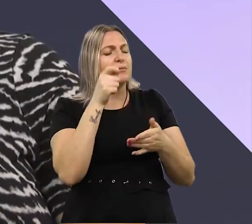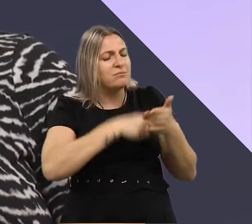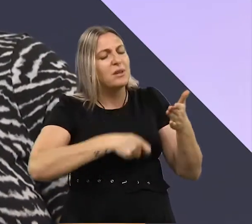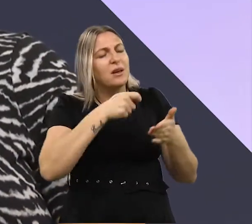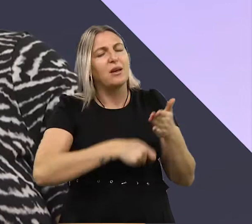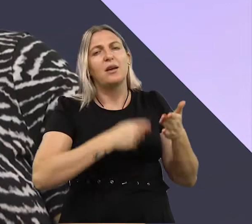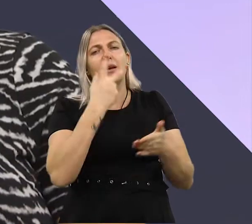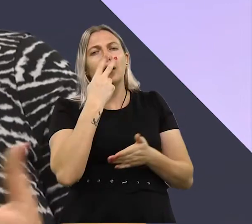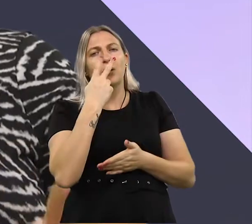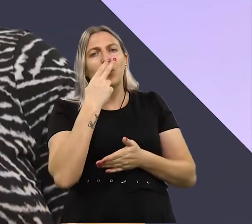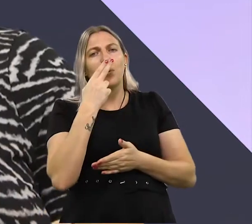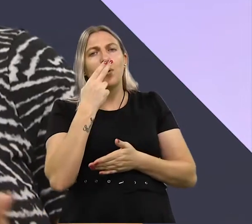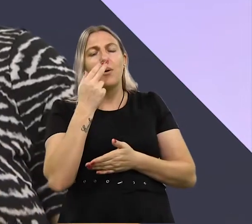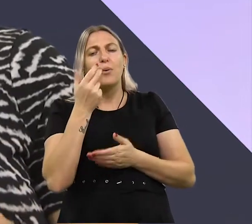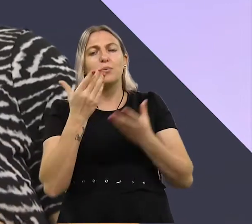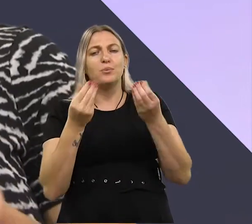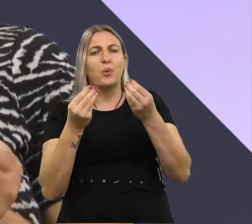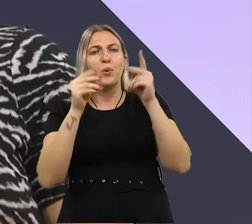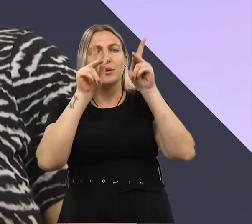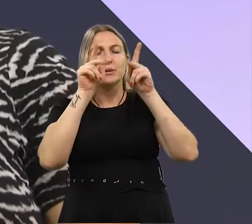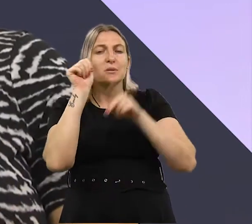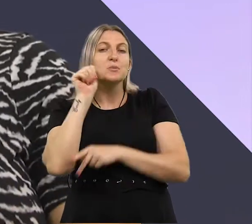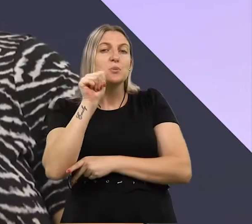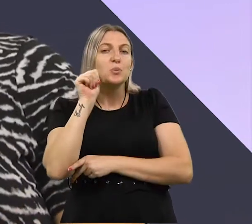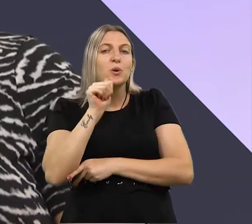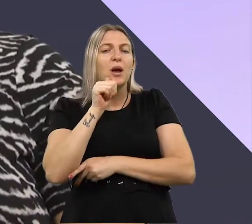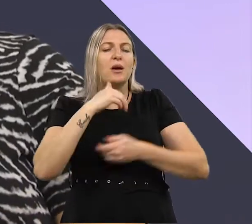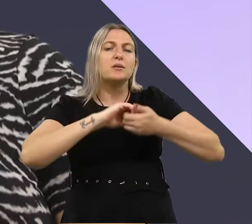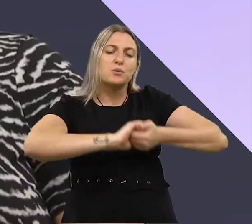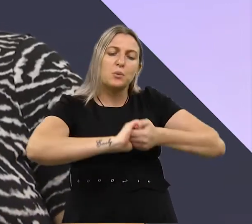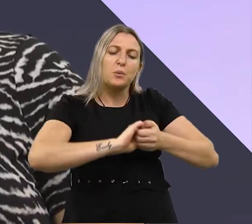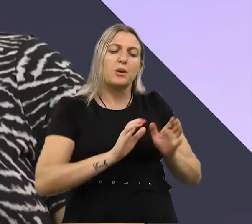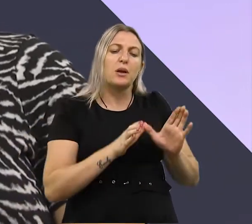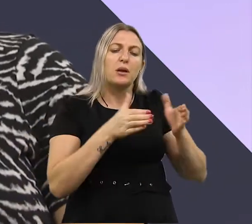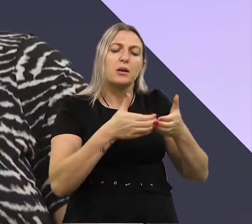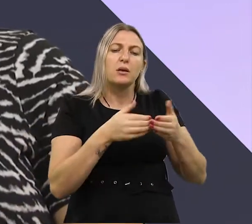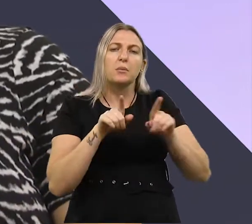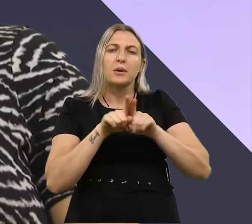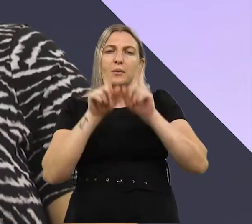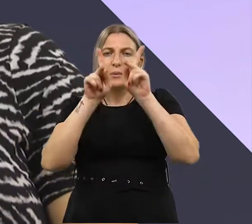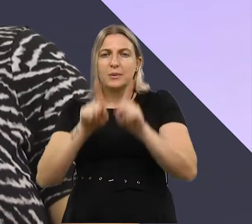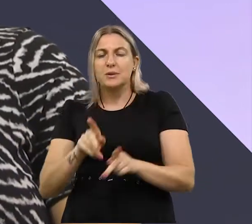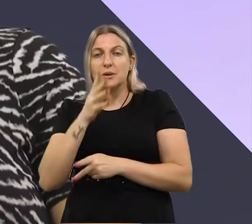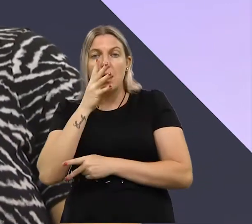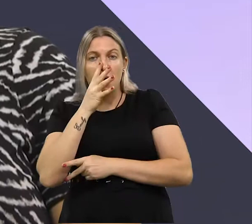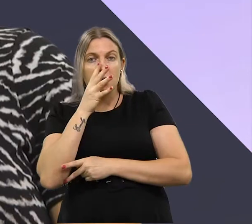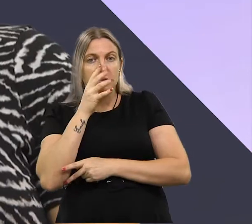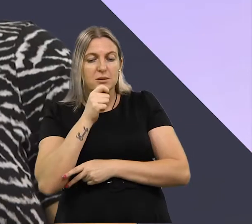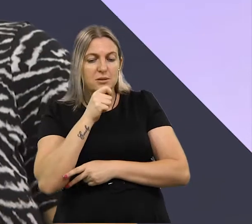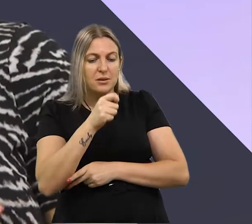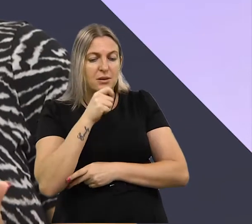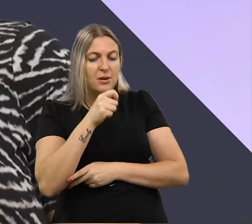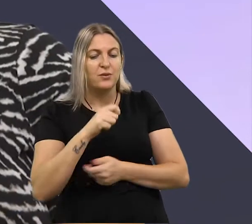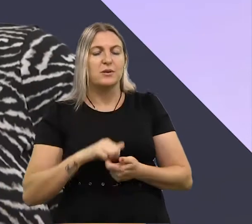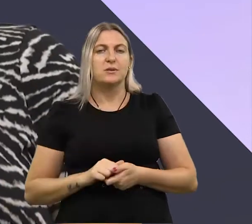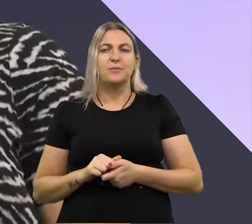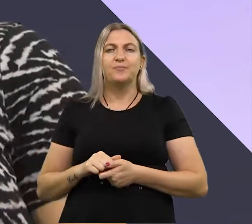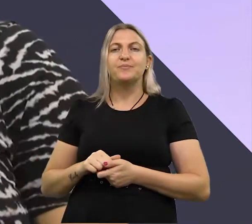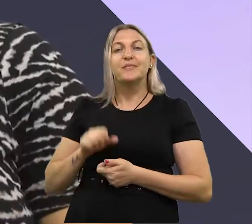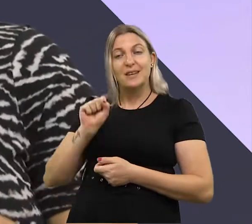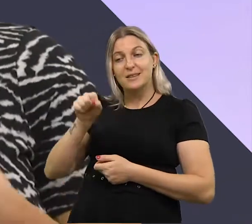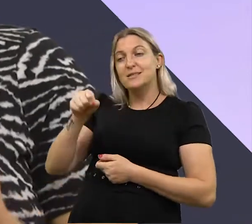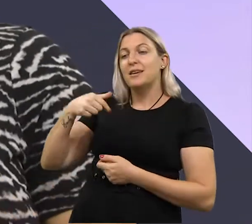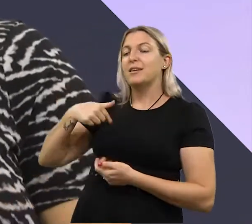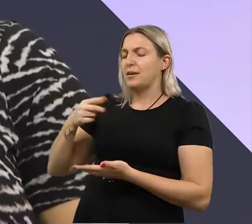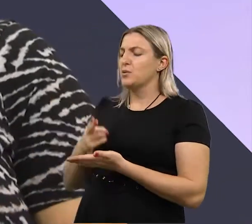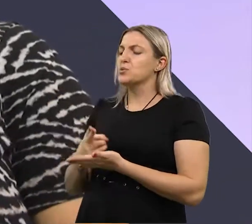tantas outras. Cumprimentar toda a equipe e o público que acompanha a nossa entrevista. Eu sempre faço questão de frisar isso,